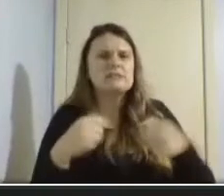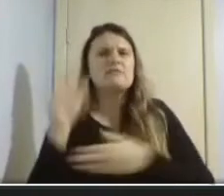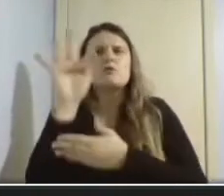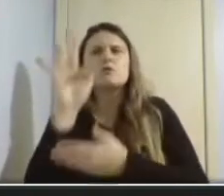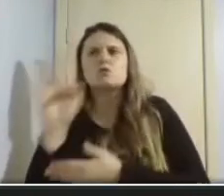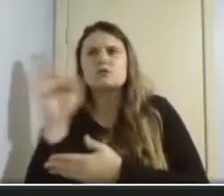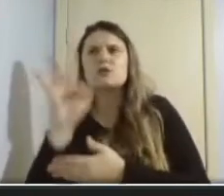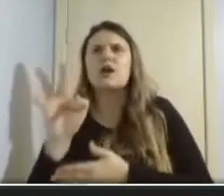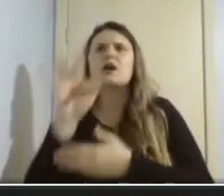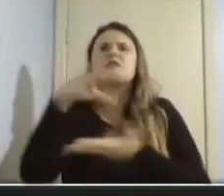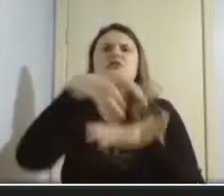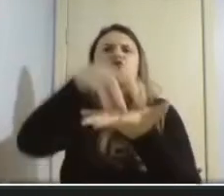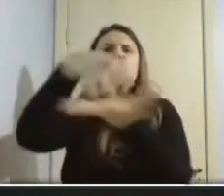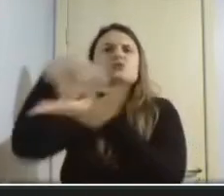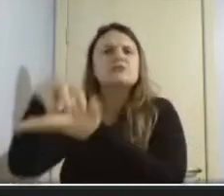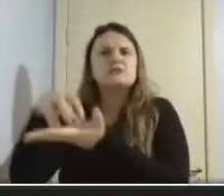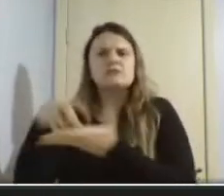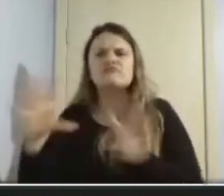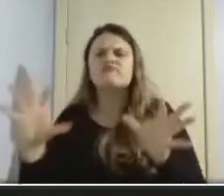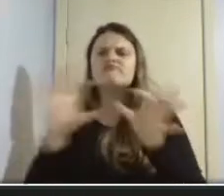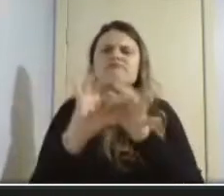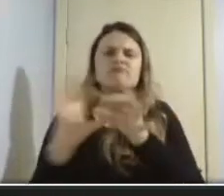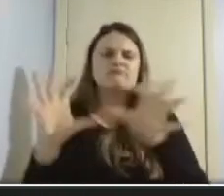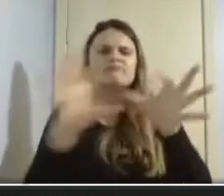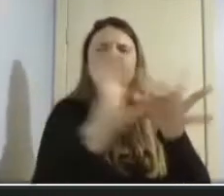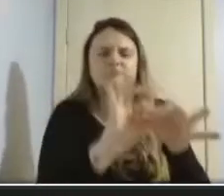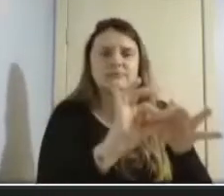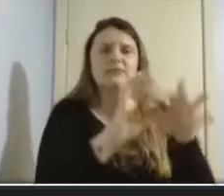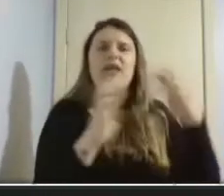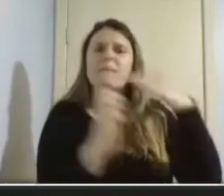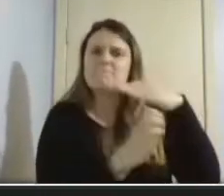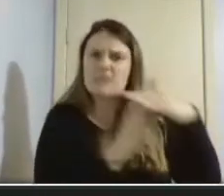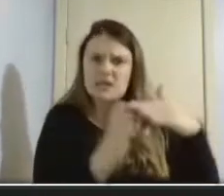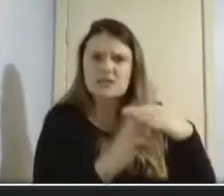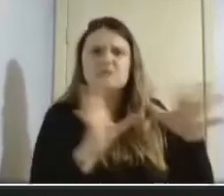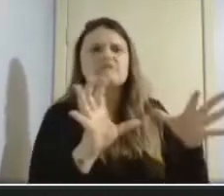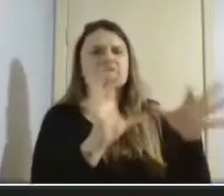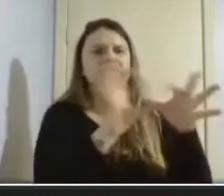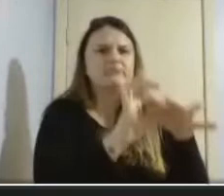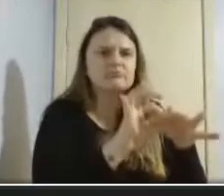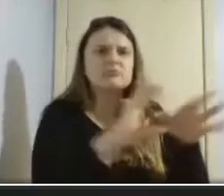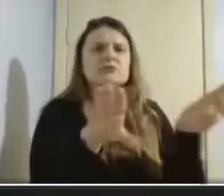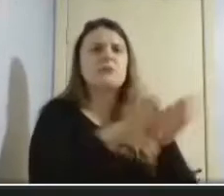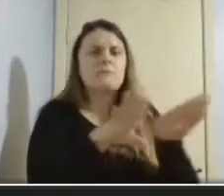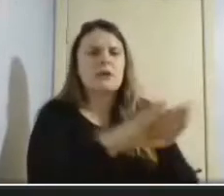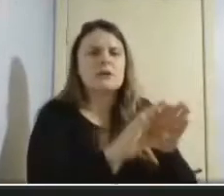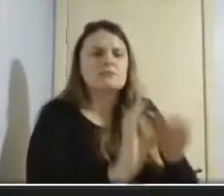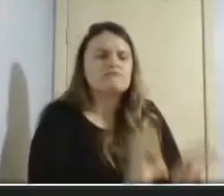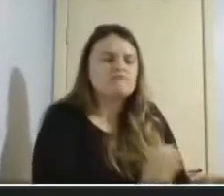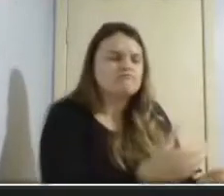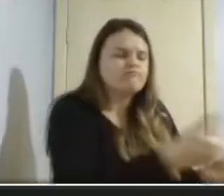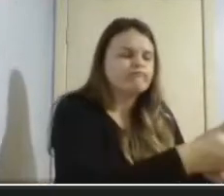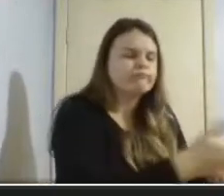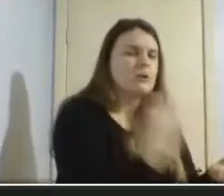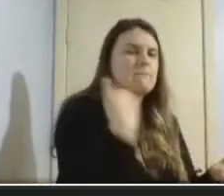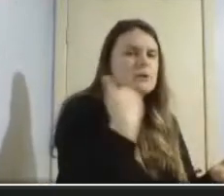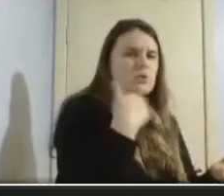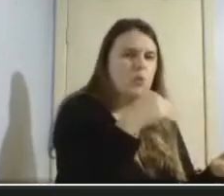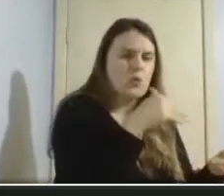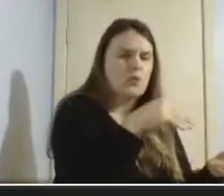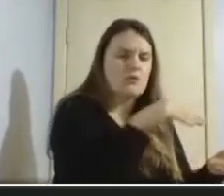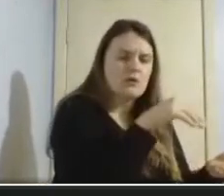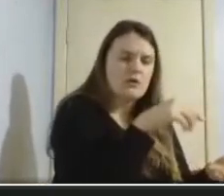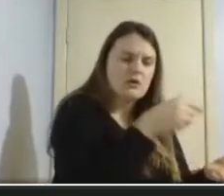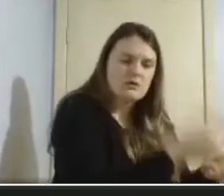e centros, as empresas e os fundos de investimento. Então, esses 6 formas de abordagem permitem com